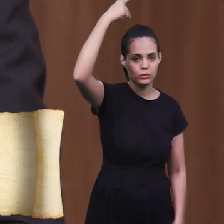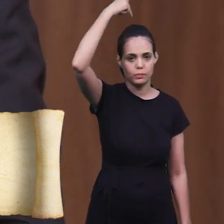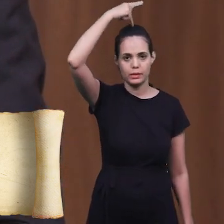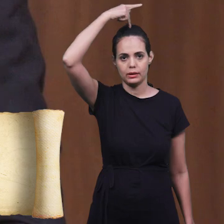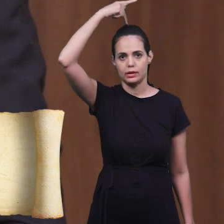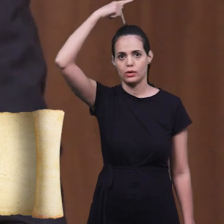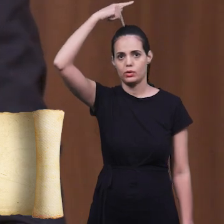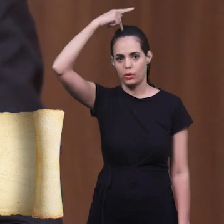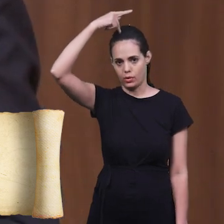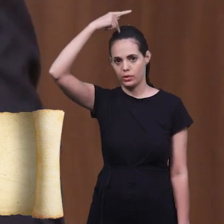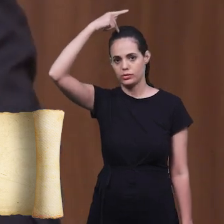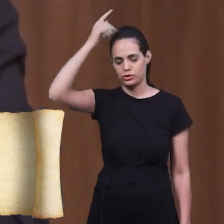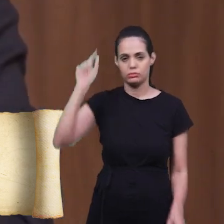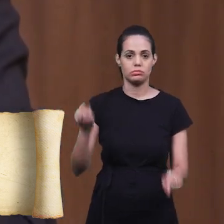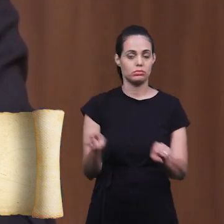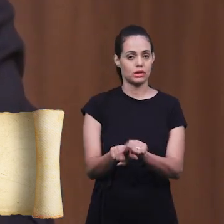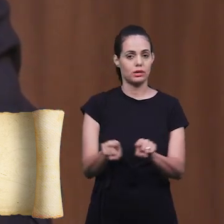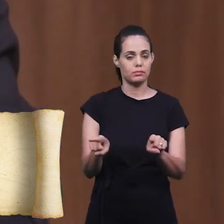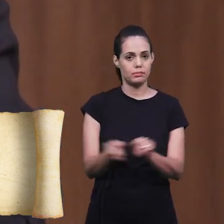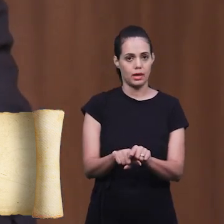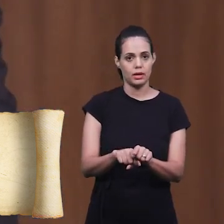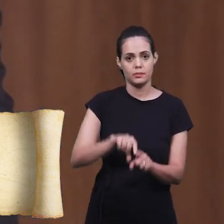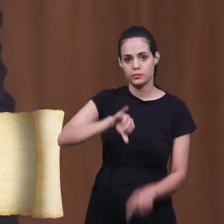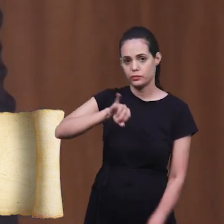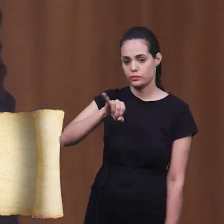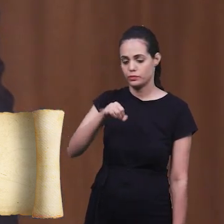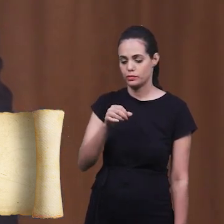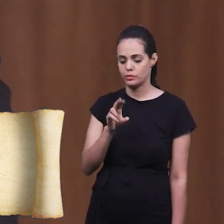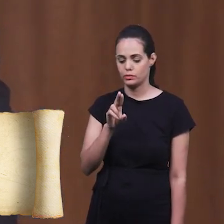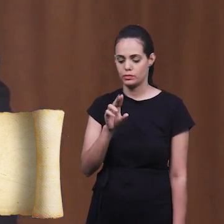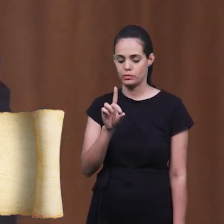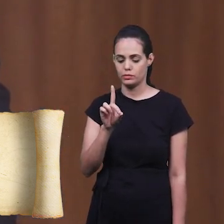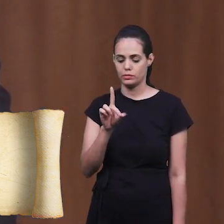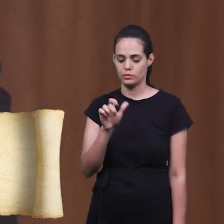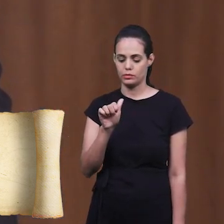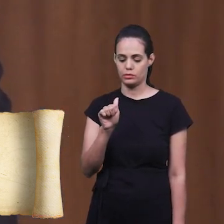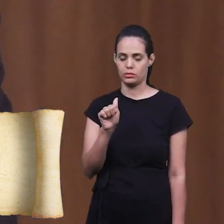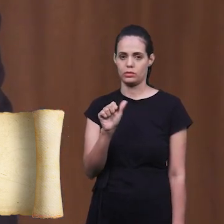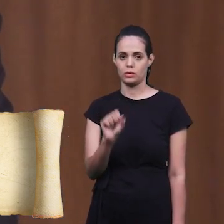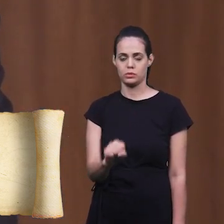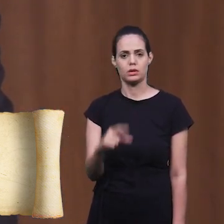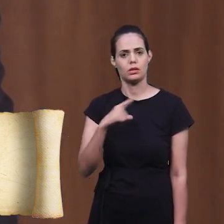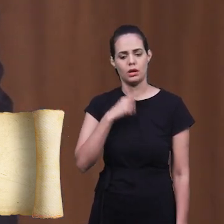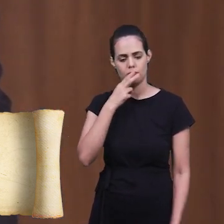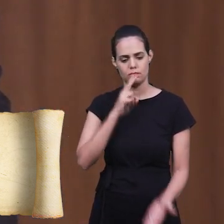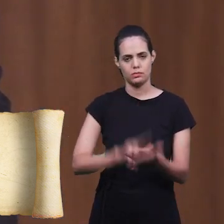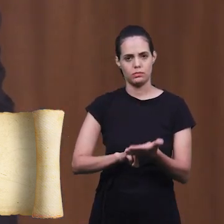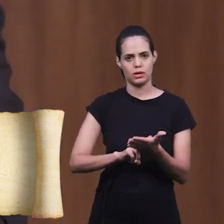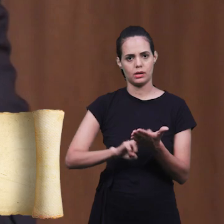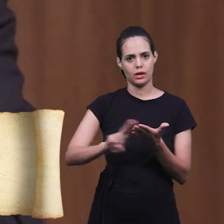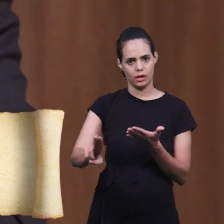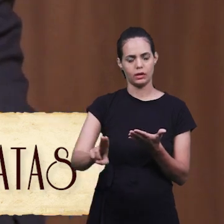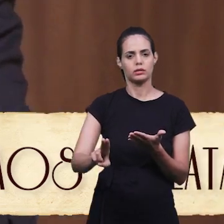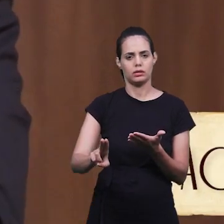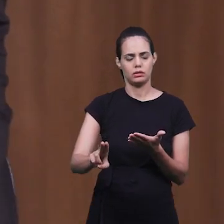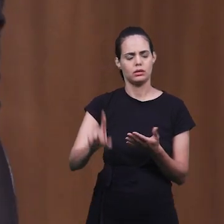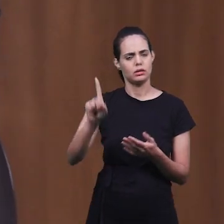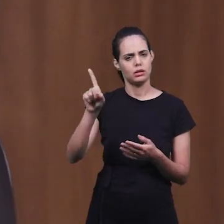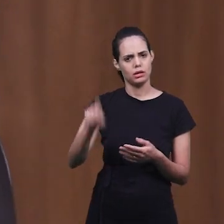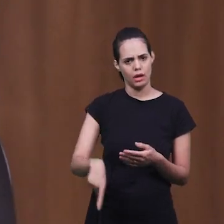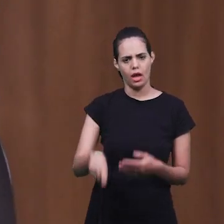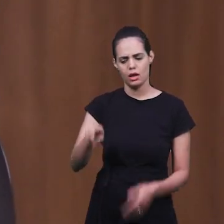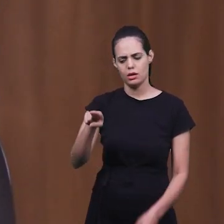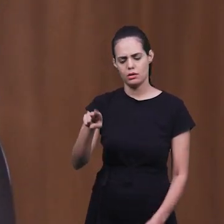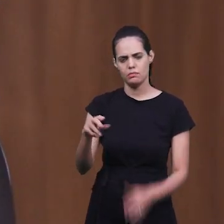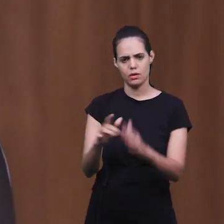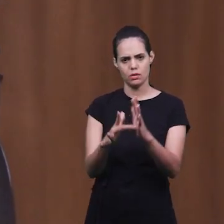apóstolo, mas também Judas, do qual existe uma carta também na Bíblia, que também